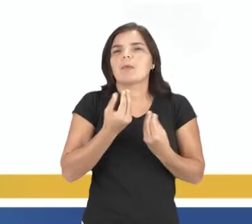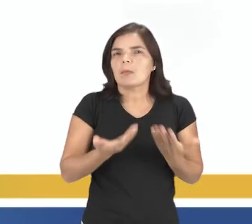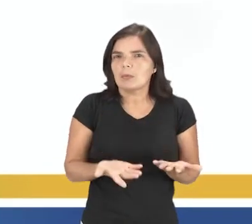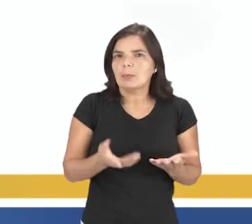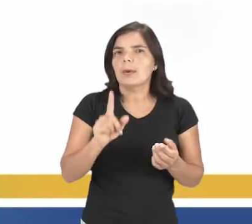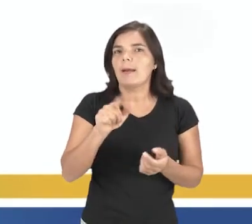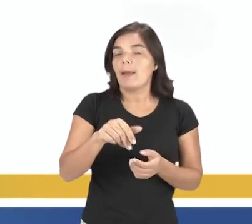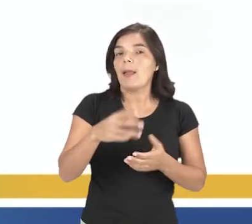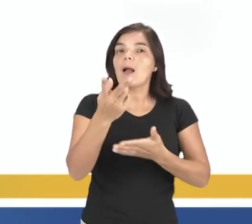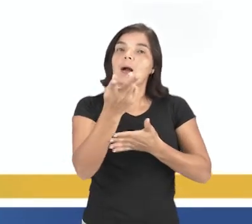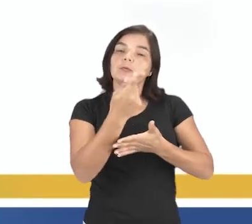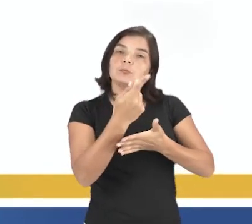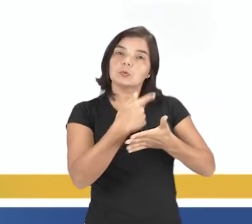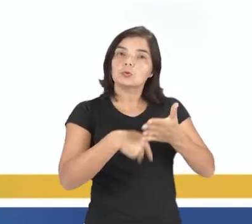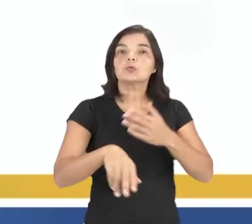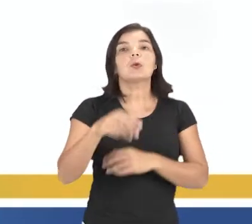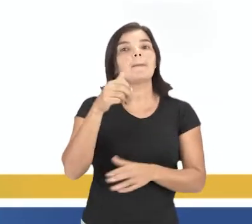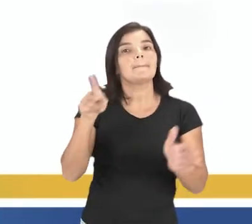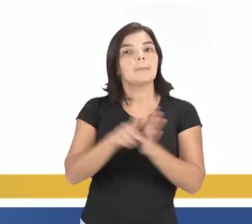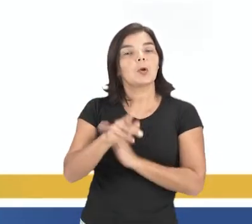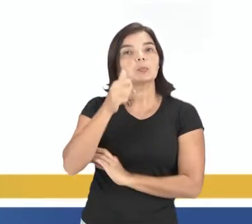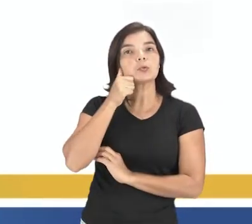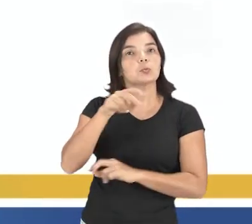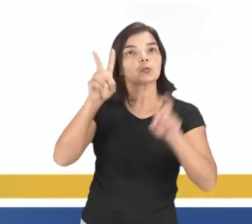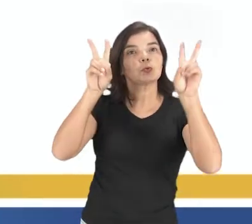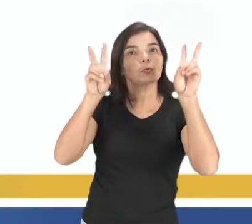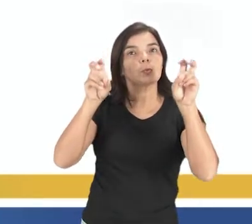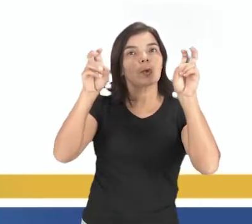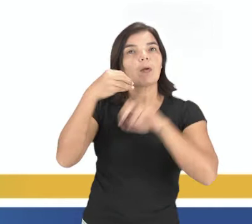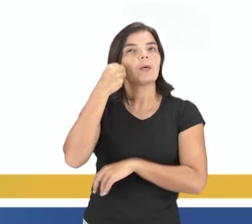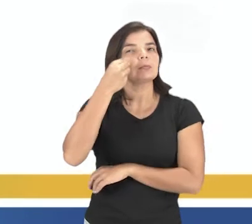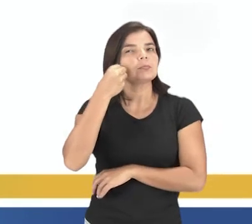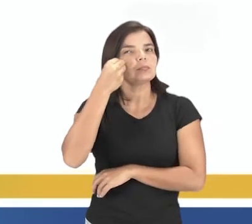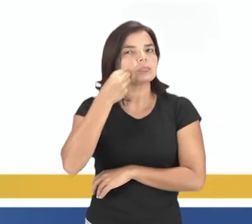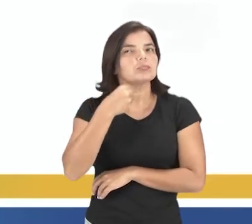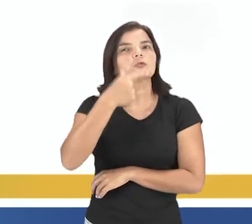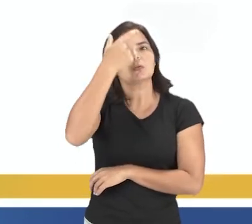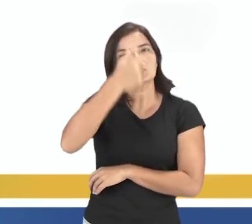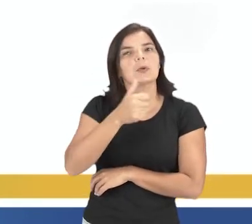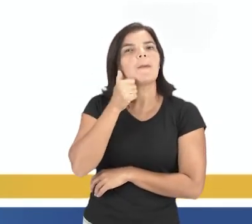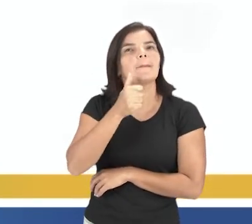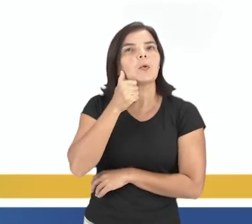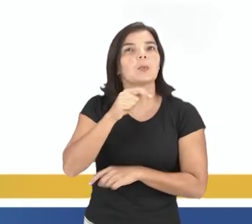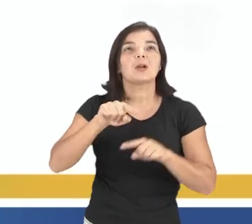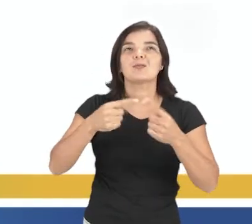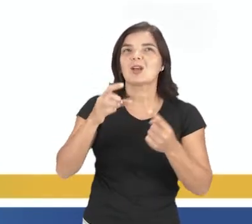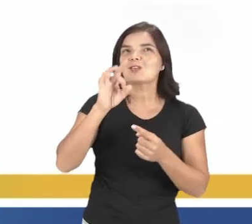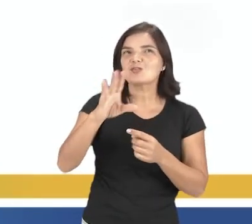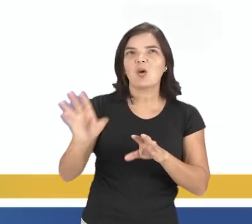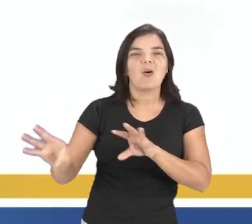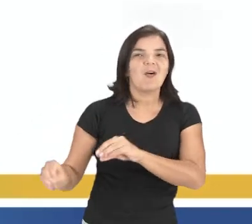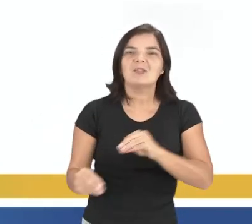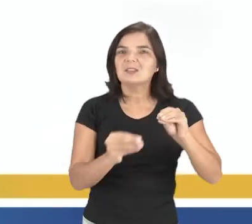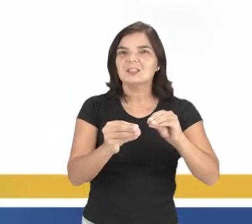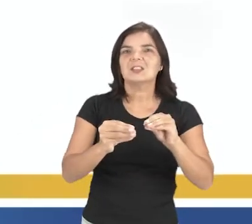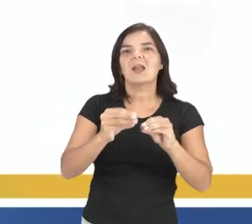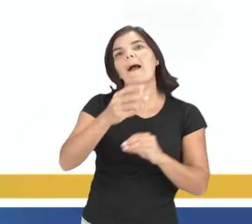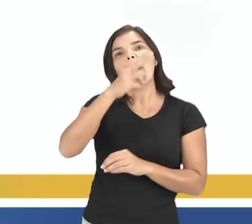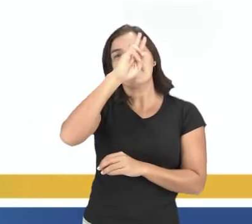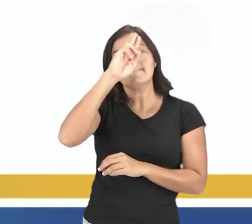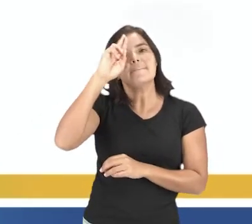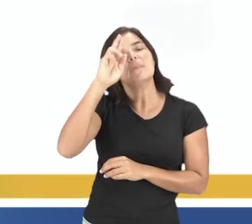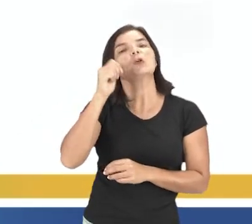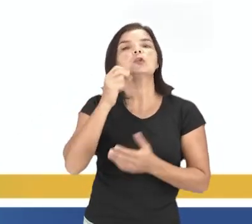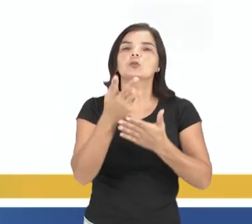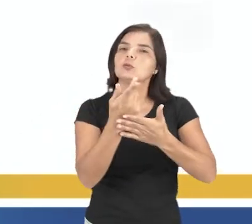né? A arte de autoria feminina com tematização da experiência de ser mulher. Não se trata de inserir as mulheres na história da